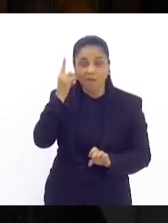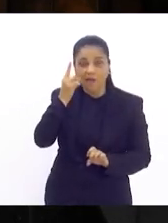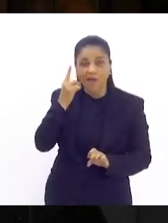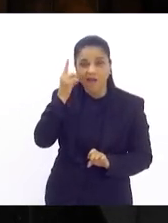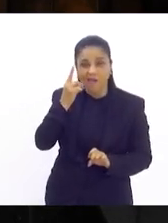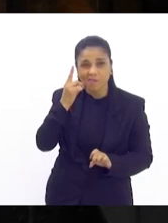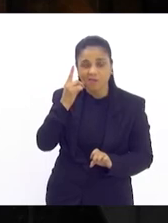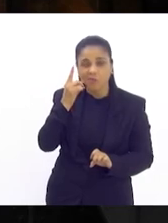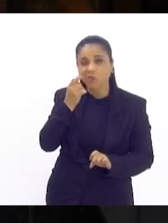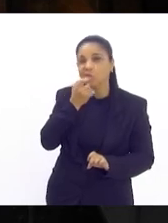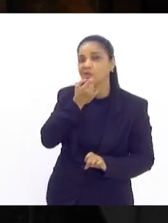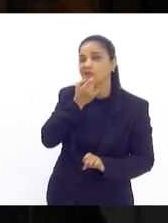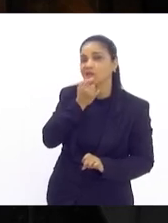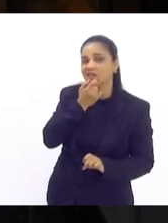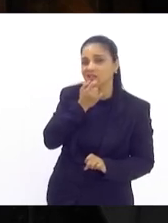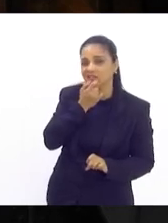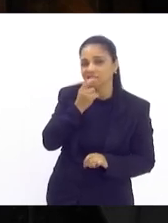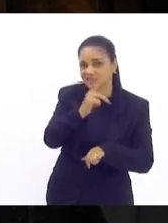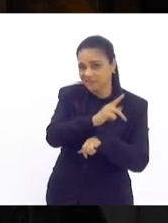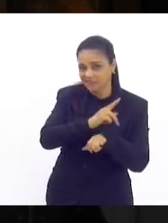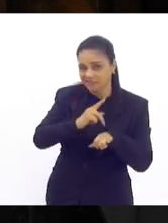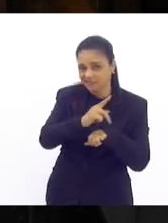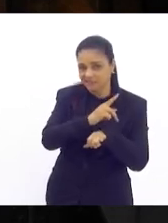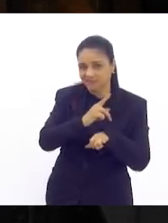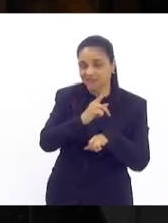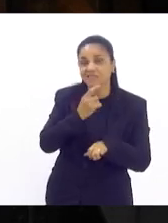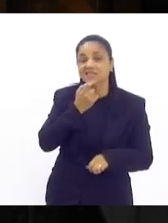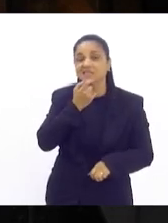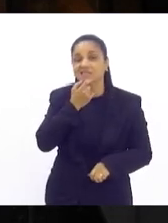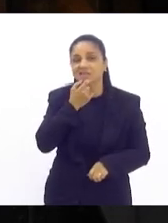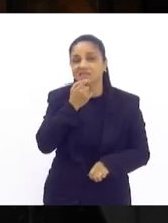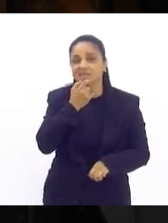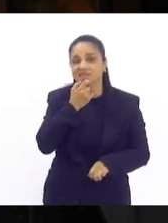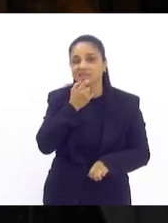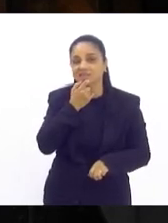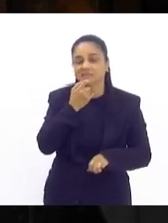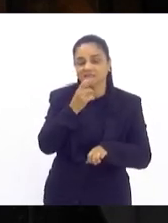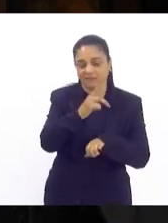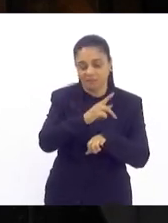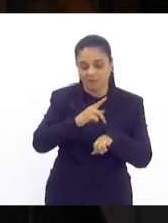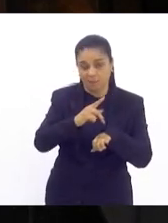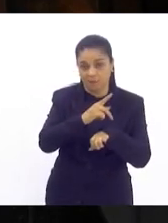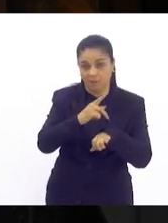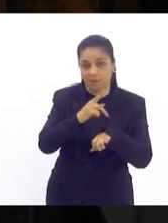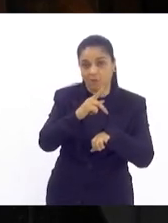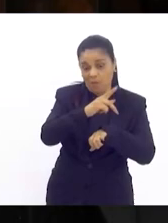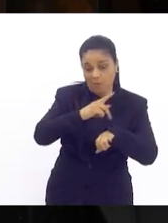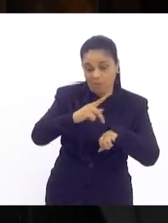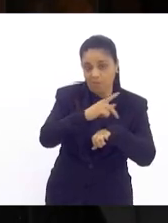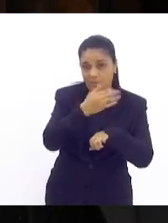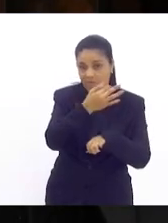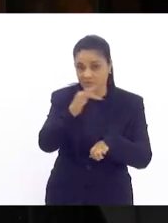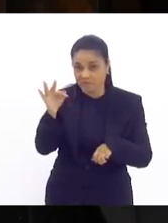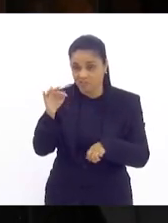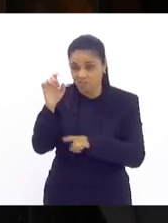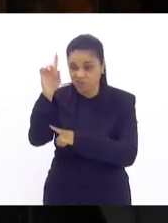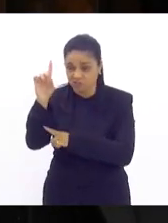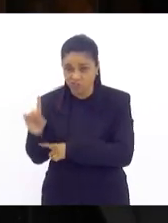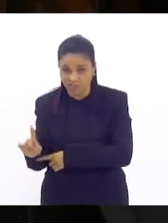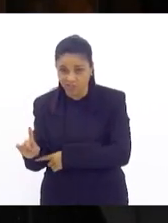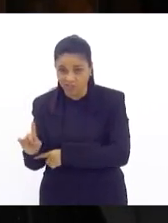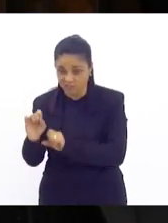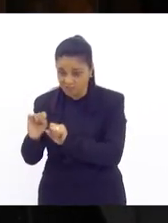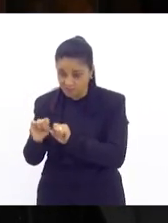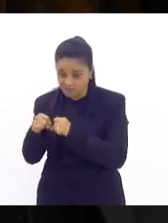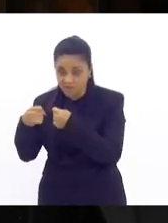Ingleses Parlamento inglês e do Parlamento francês quem tava à direita era